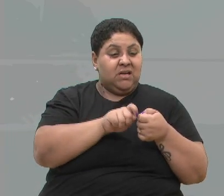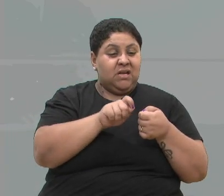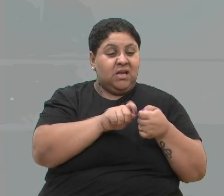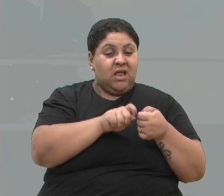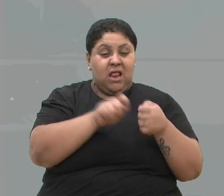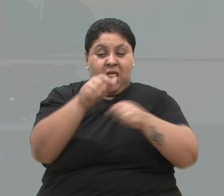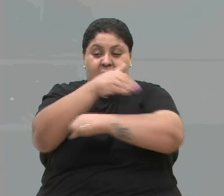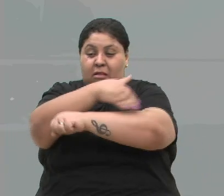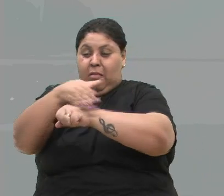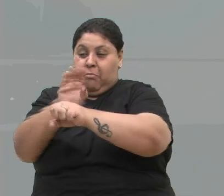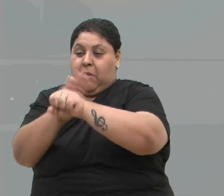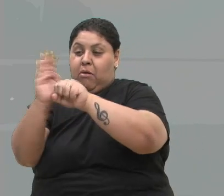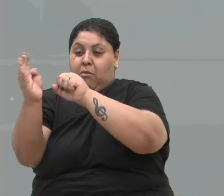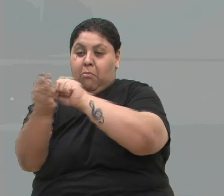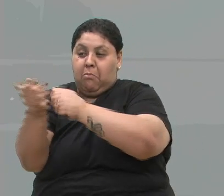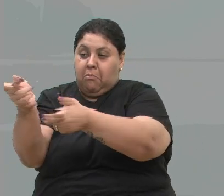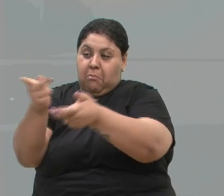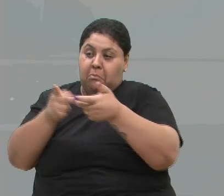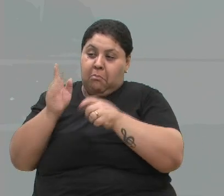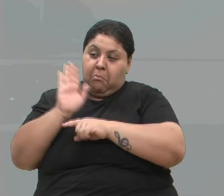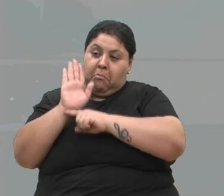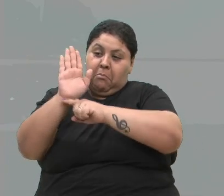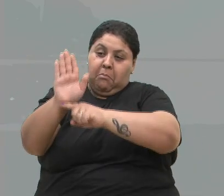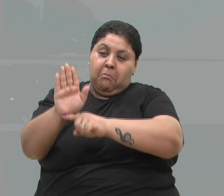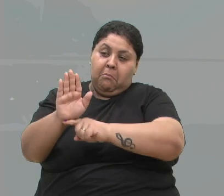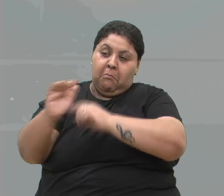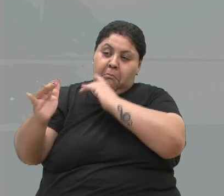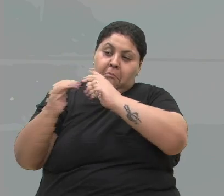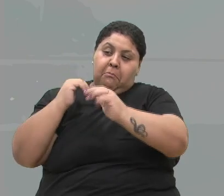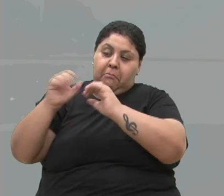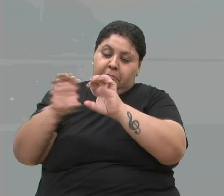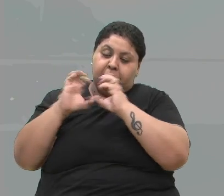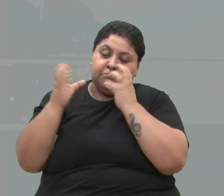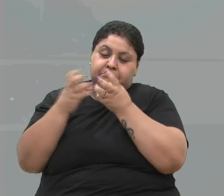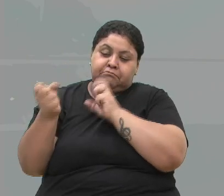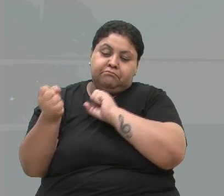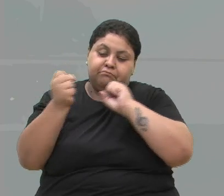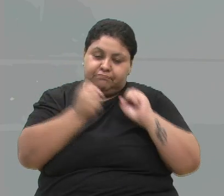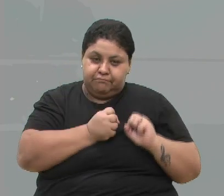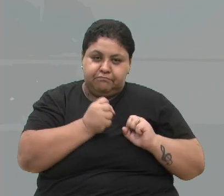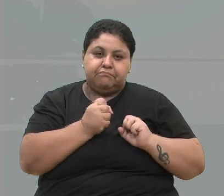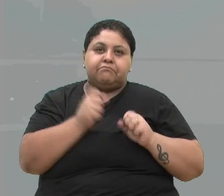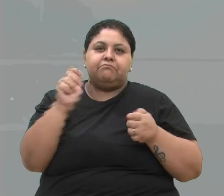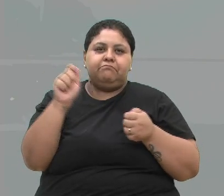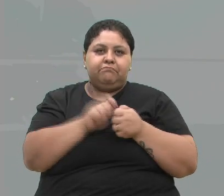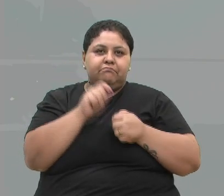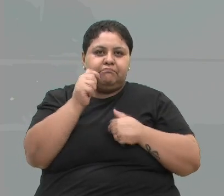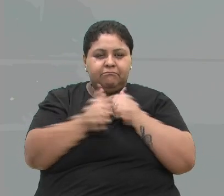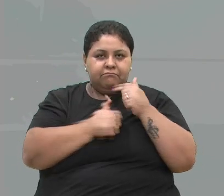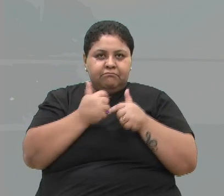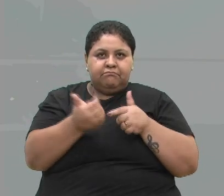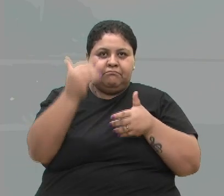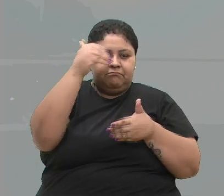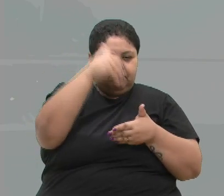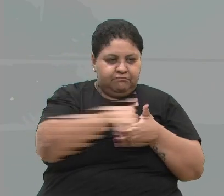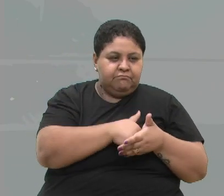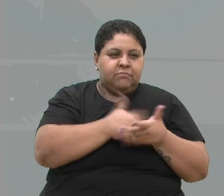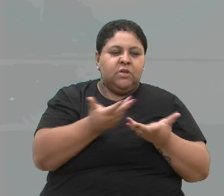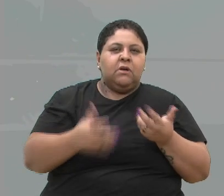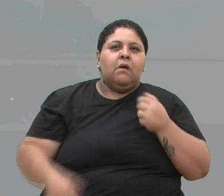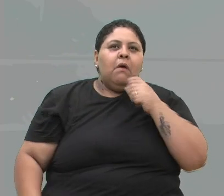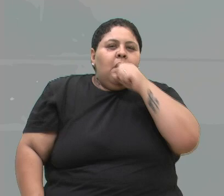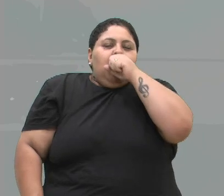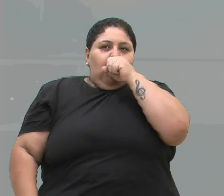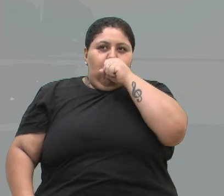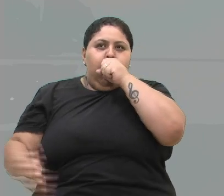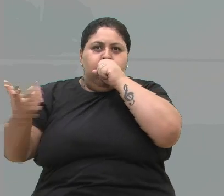rua, vai para os bairros e ajuda a mobilizar as comunidades para que possa ser realizado trabalho dentro das comunidades. Eu quero